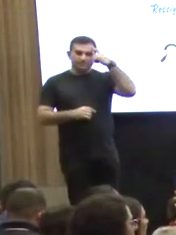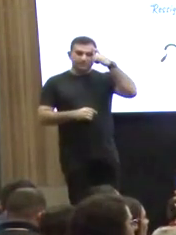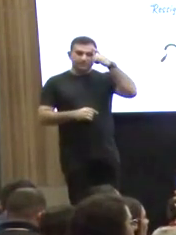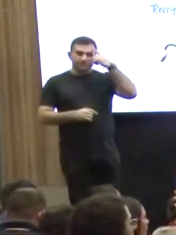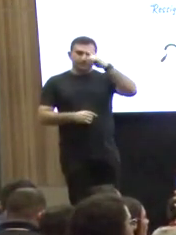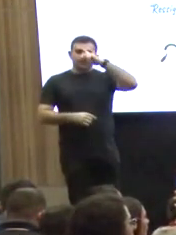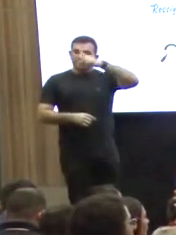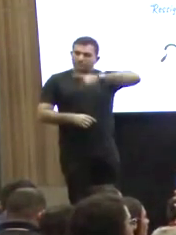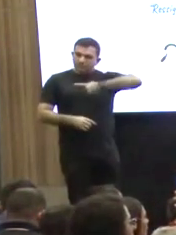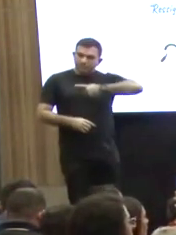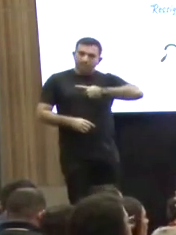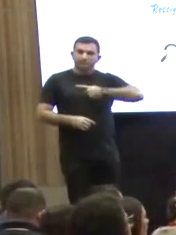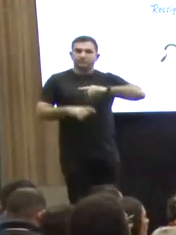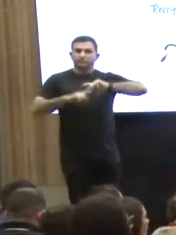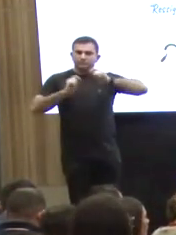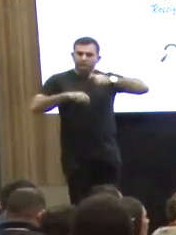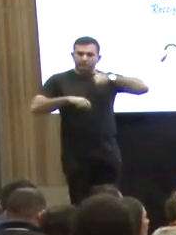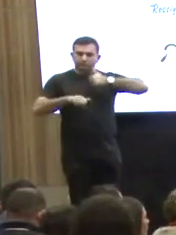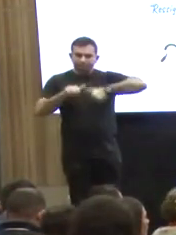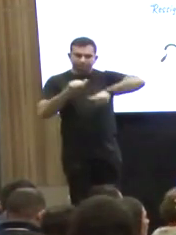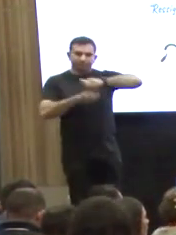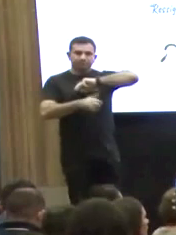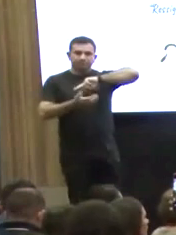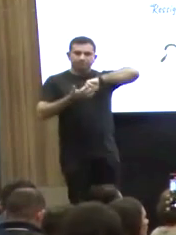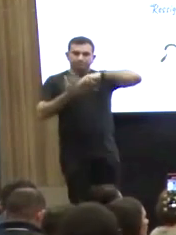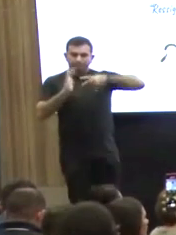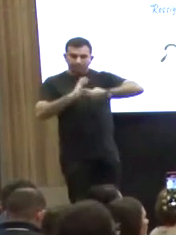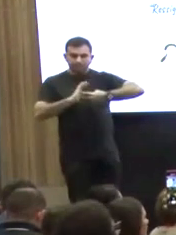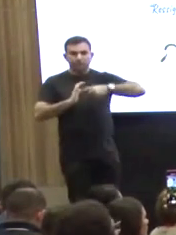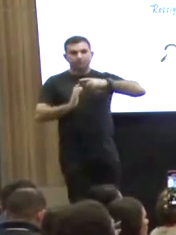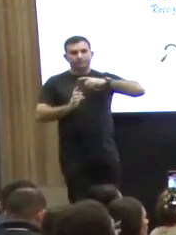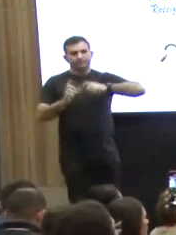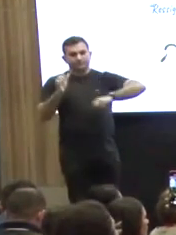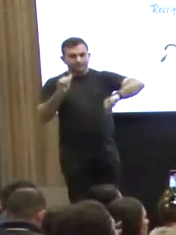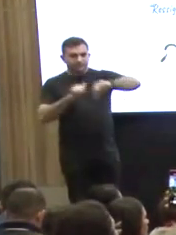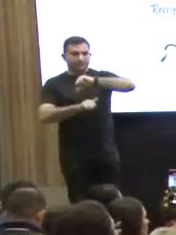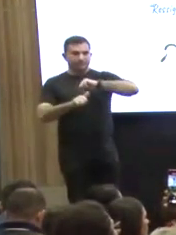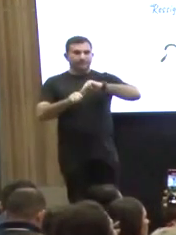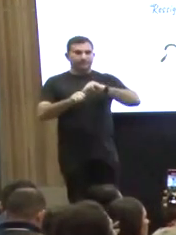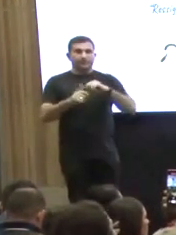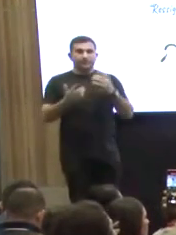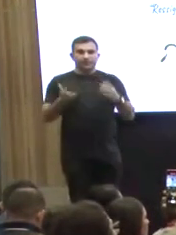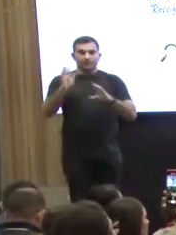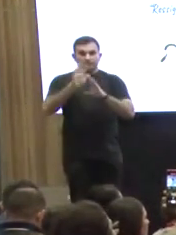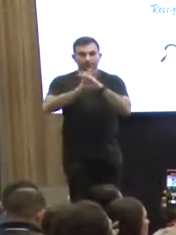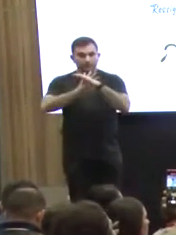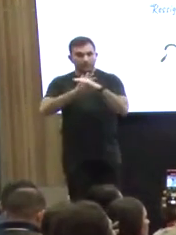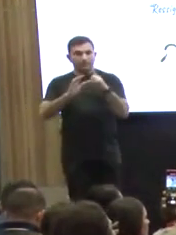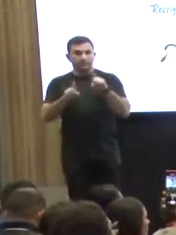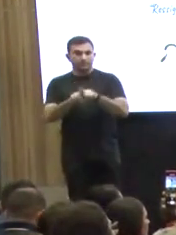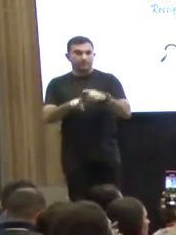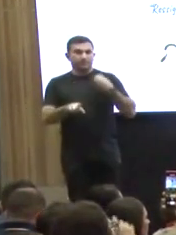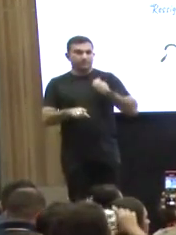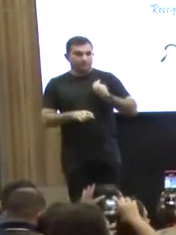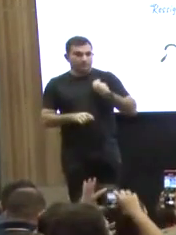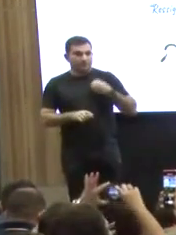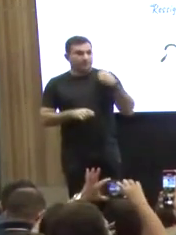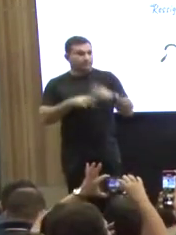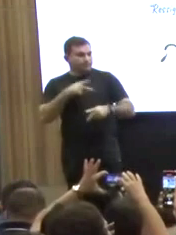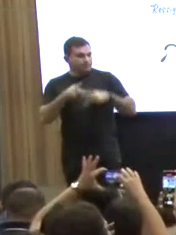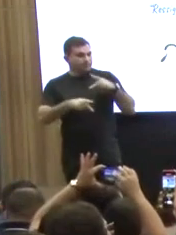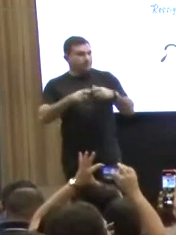próprias ações. E no que diz respeito a conceitos e vivências políticas macro, né,